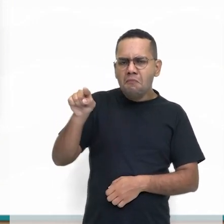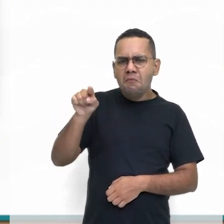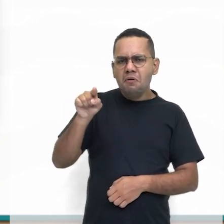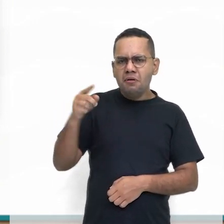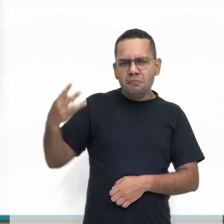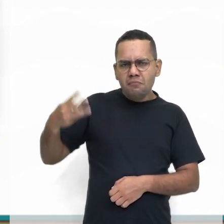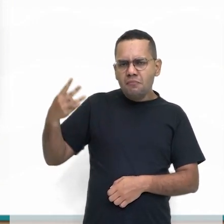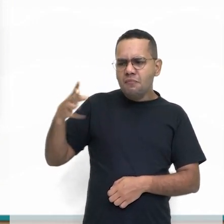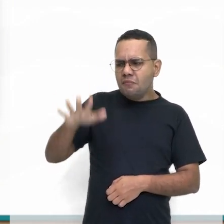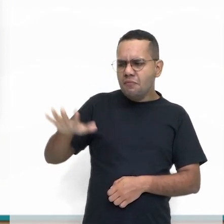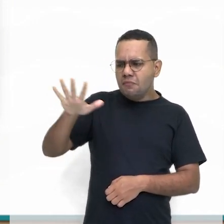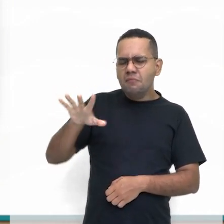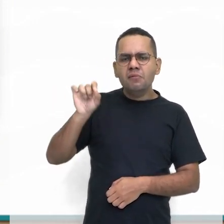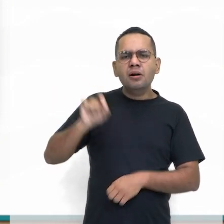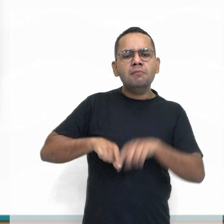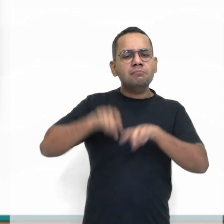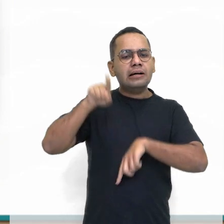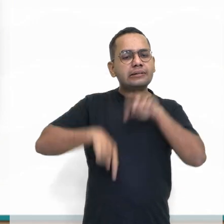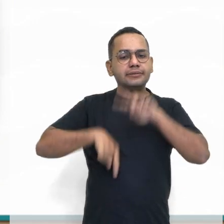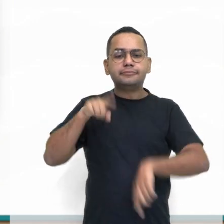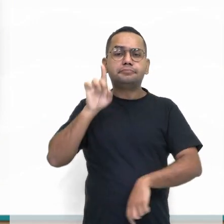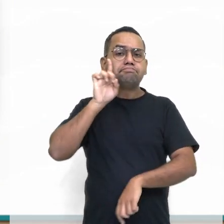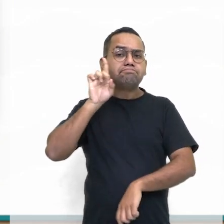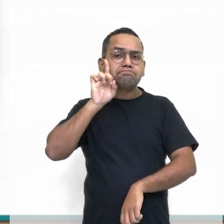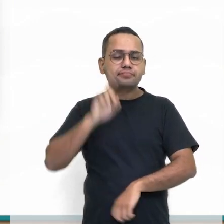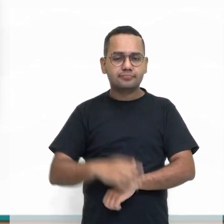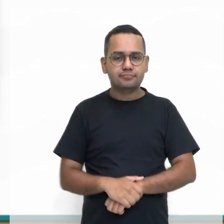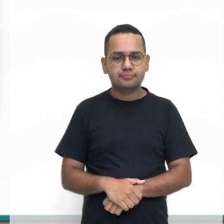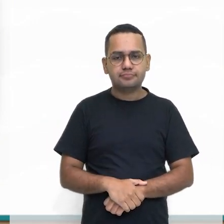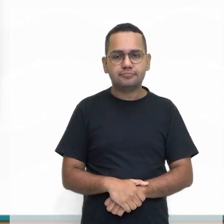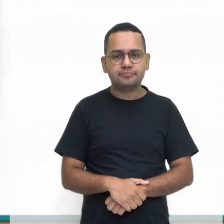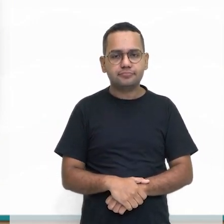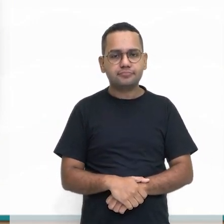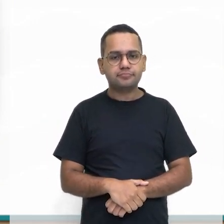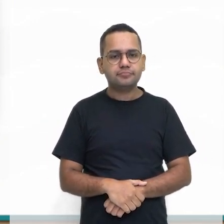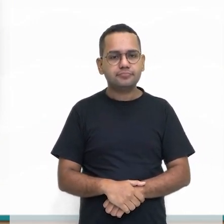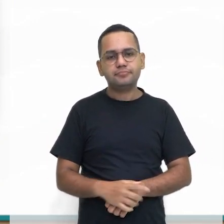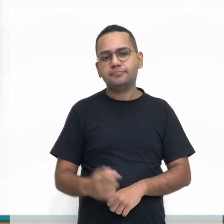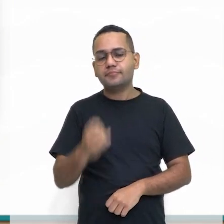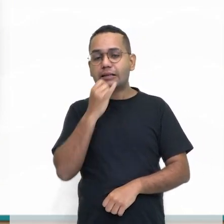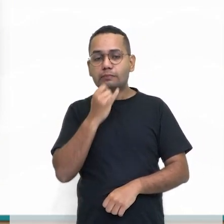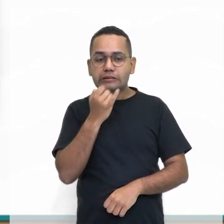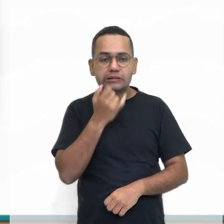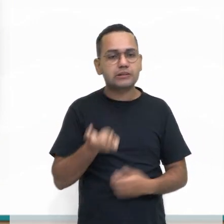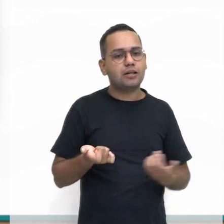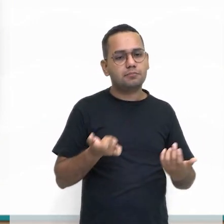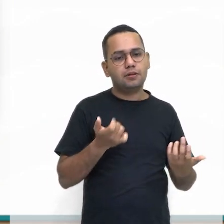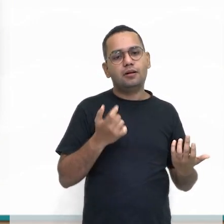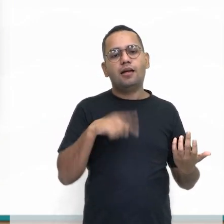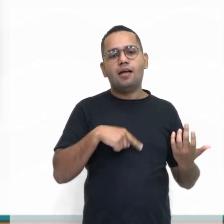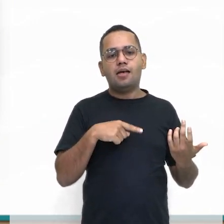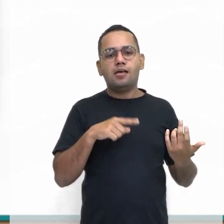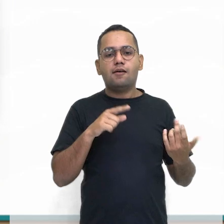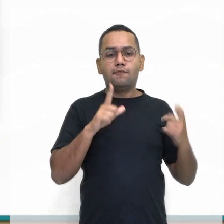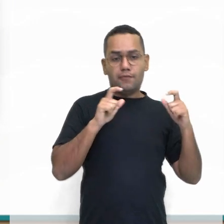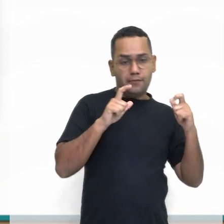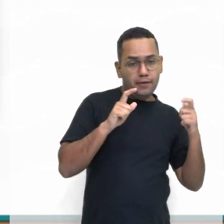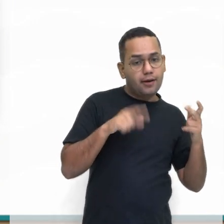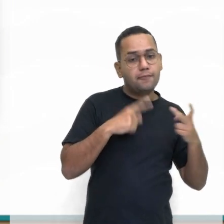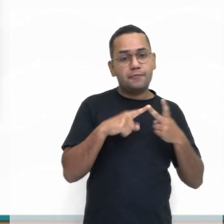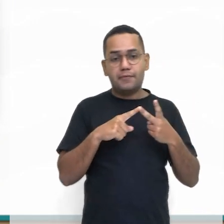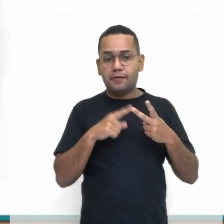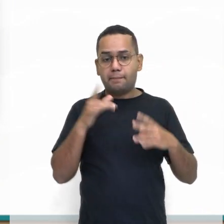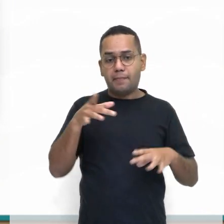de materiais não convencionais, certo? Como diagramas, fotografias, performances e objetos do